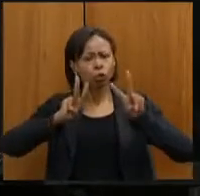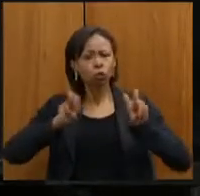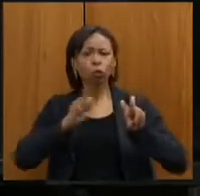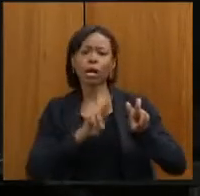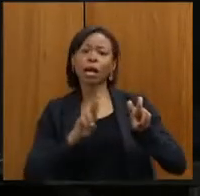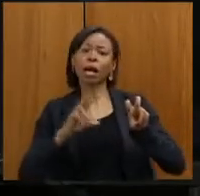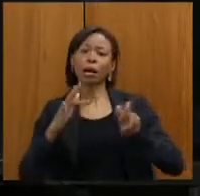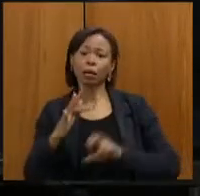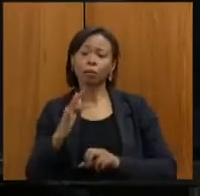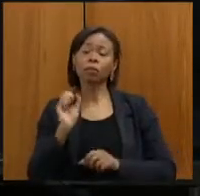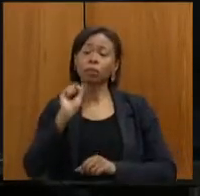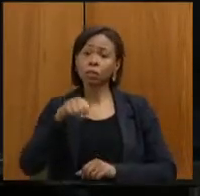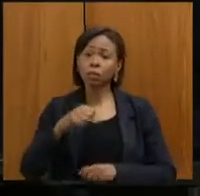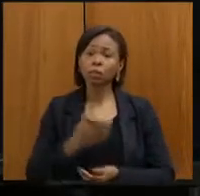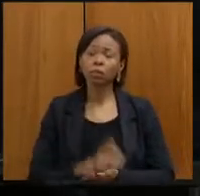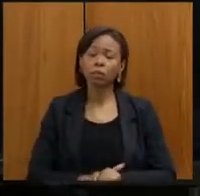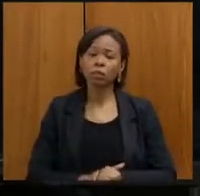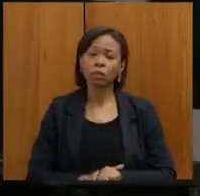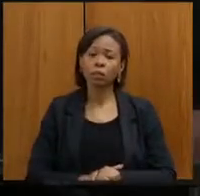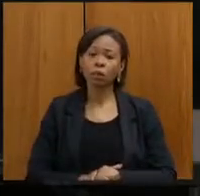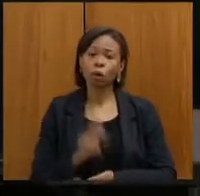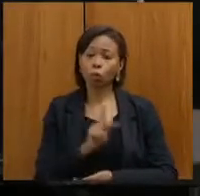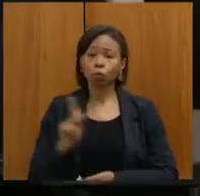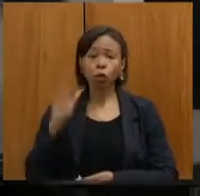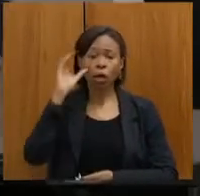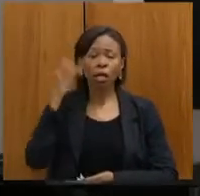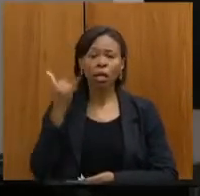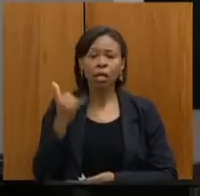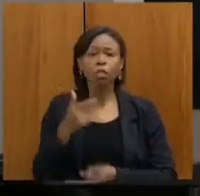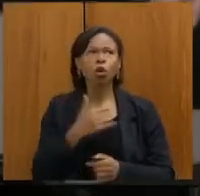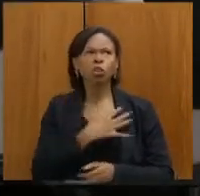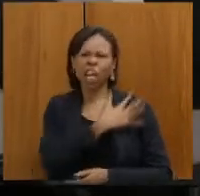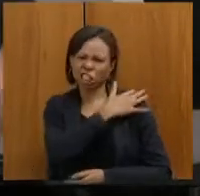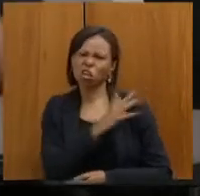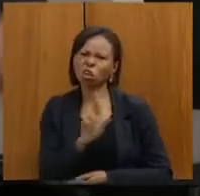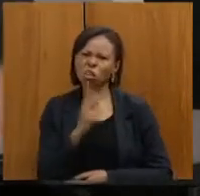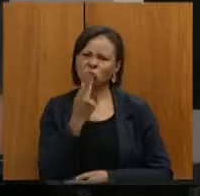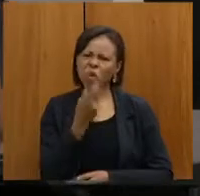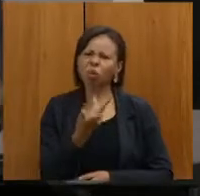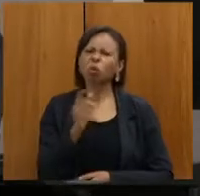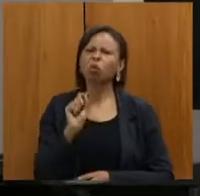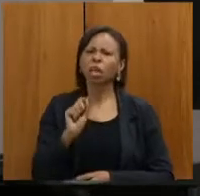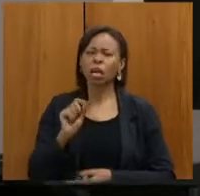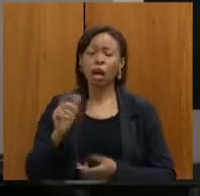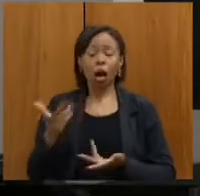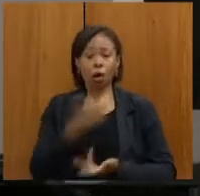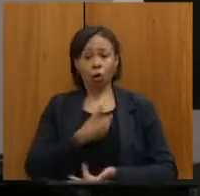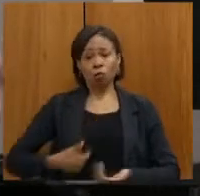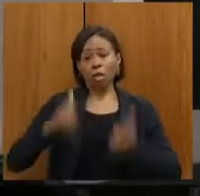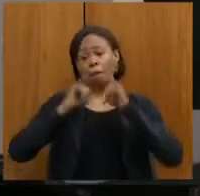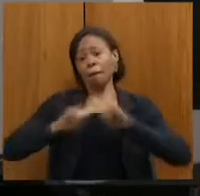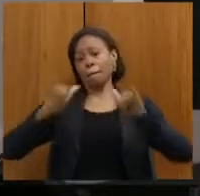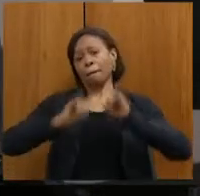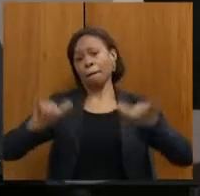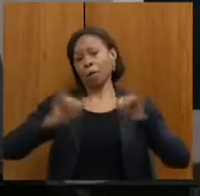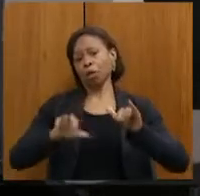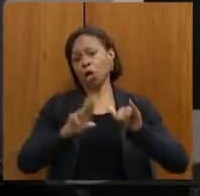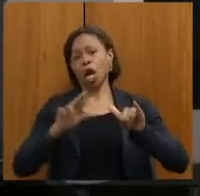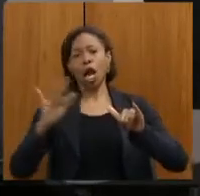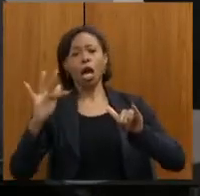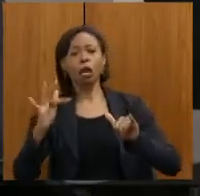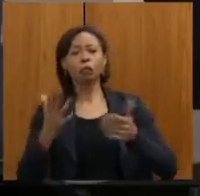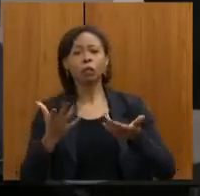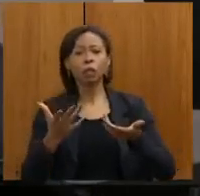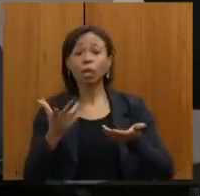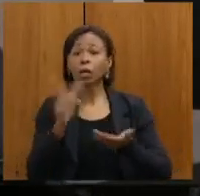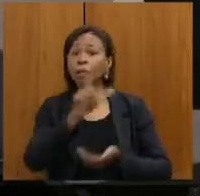recuperação Deputado Professor Cleiton O sargento disse que o Governo está fazendo propaganda do regime de recuperação Mas é óbvio que